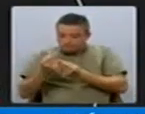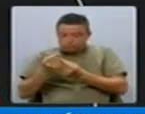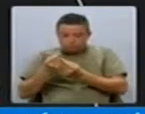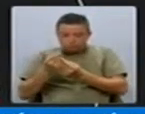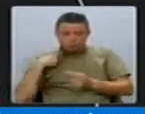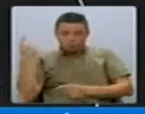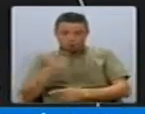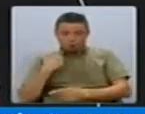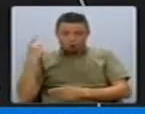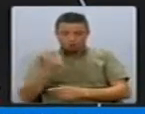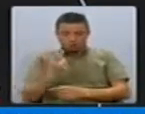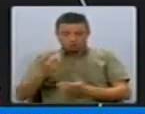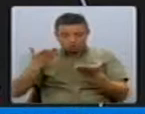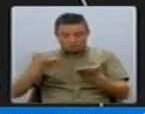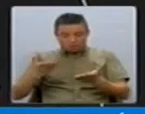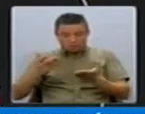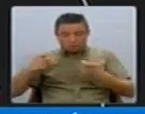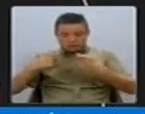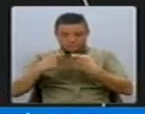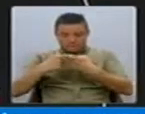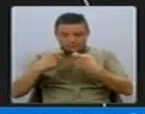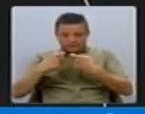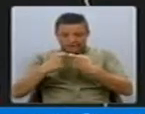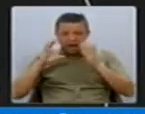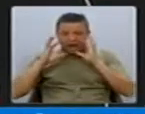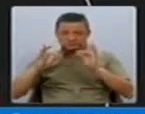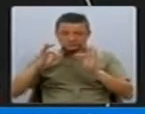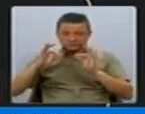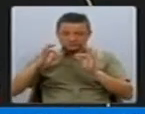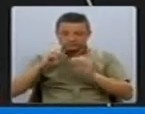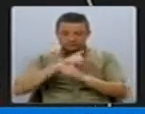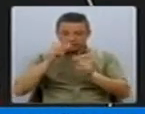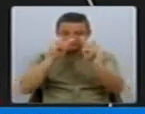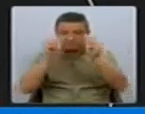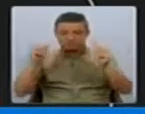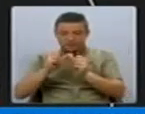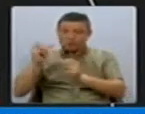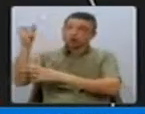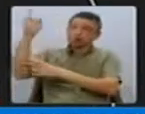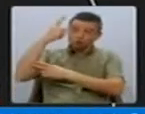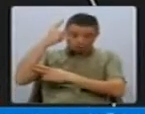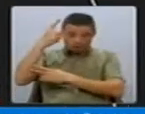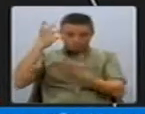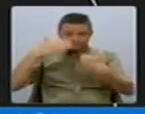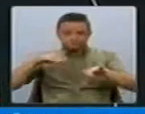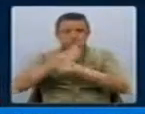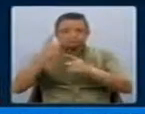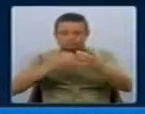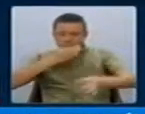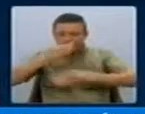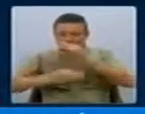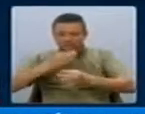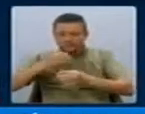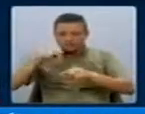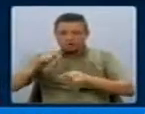que nós conhecemos e que está na nossa vizinhança do nosso sistema solar. E porquê é que eu falo mais